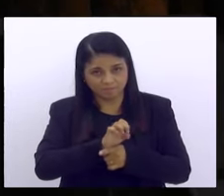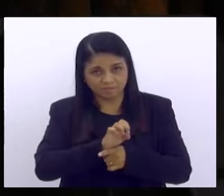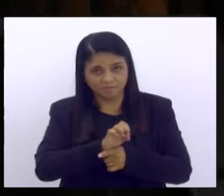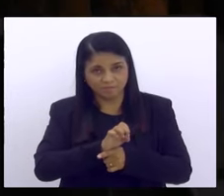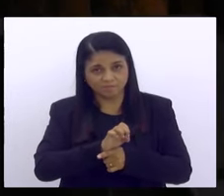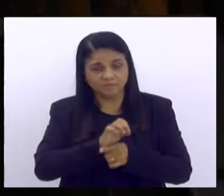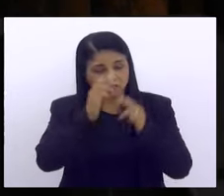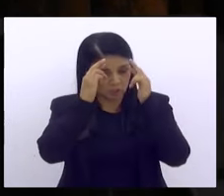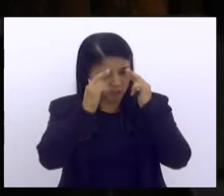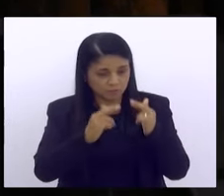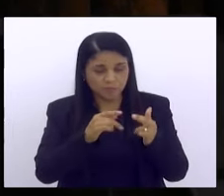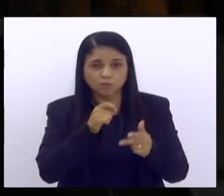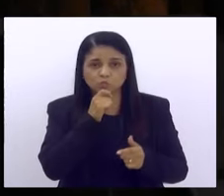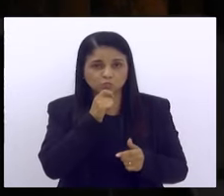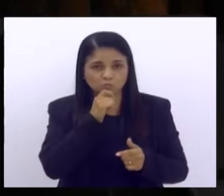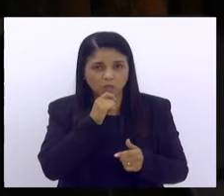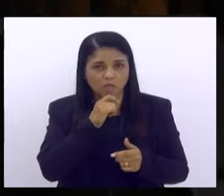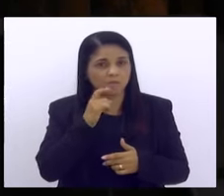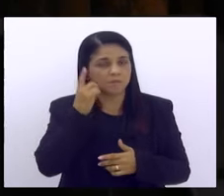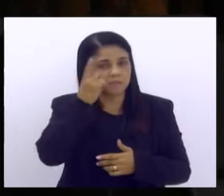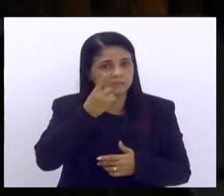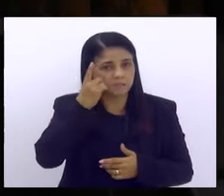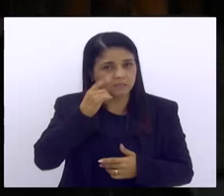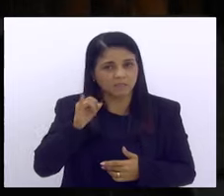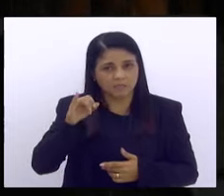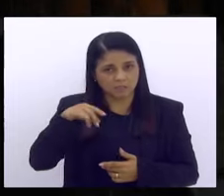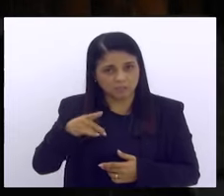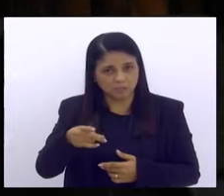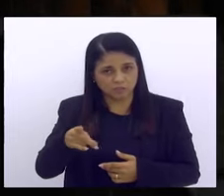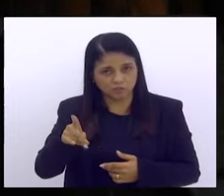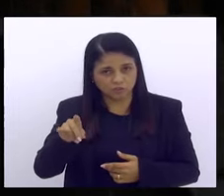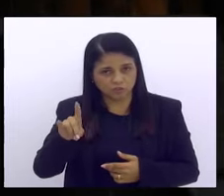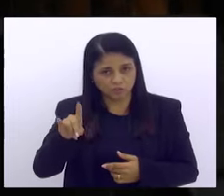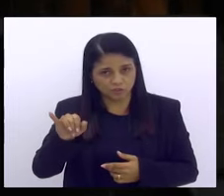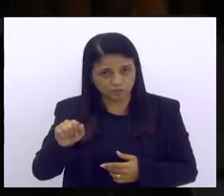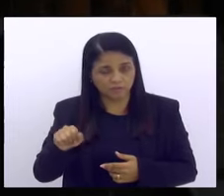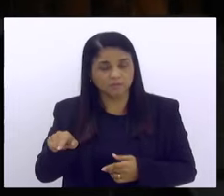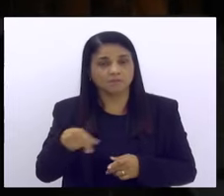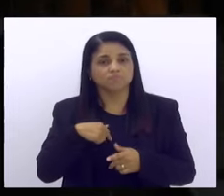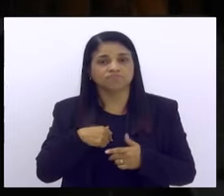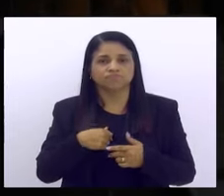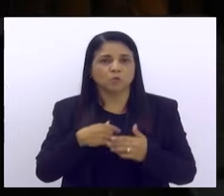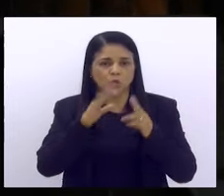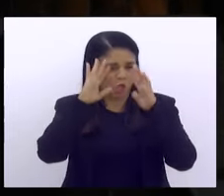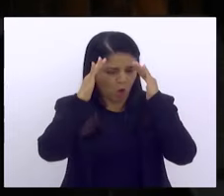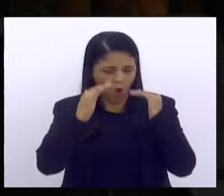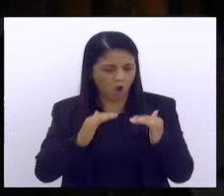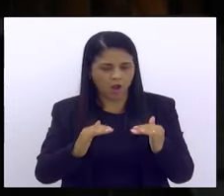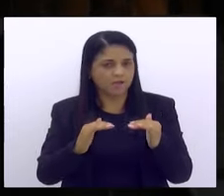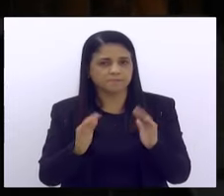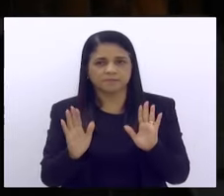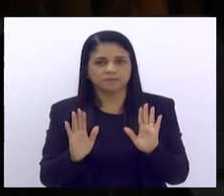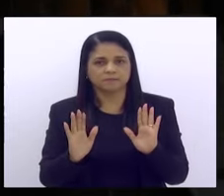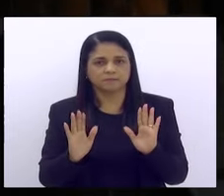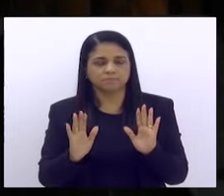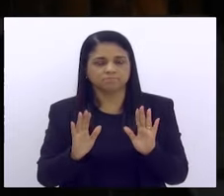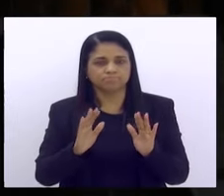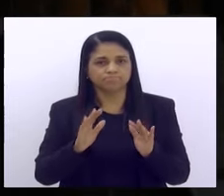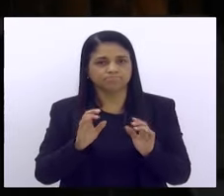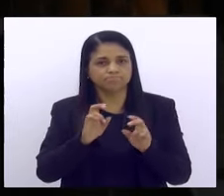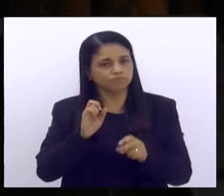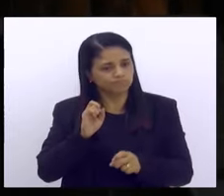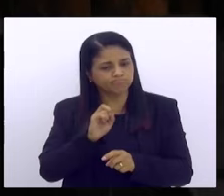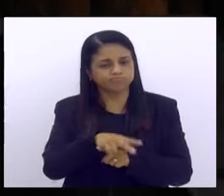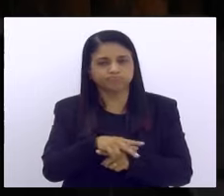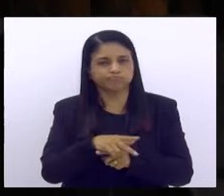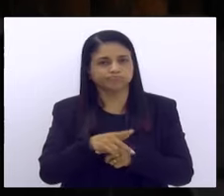que desrespeitou uma deputada mulher, é a secretária que não tem honradez e palavra para estar no cargo que ocupa, e